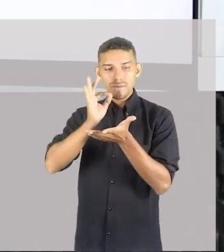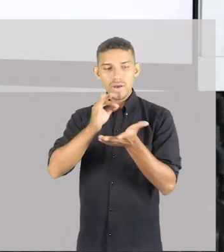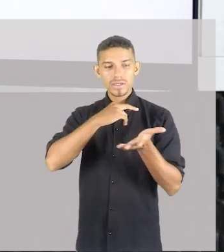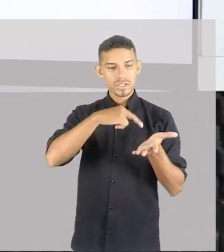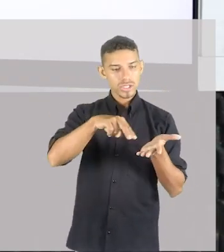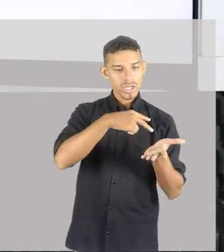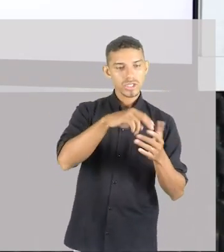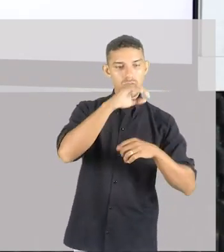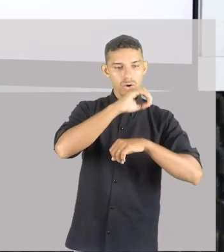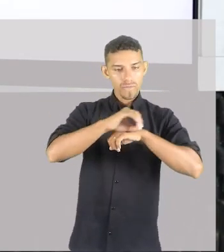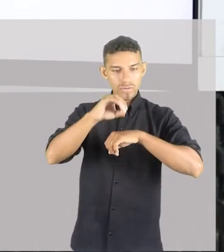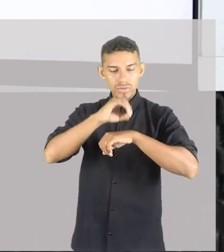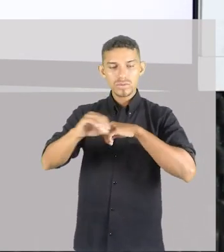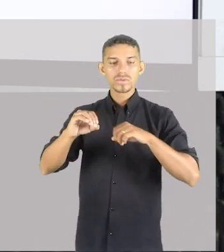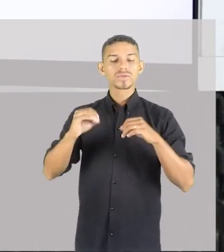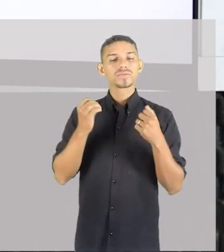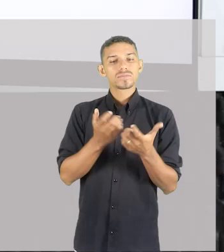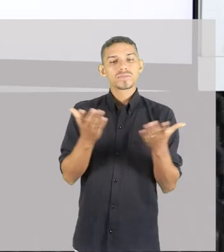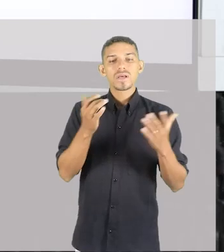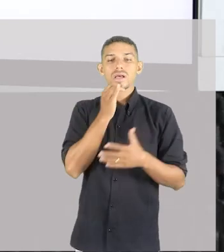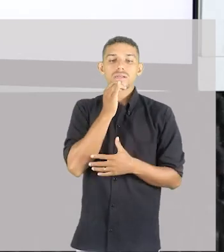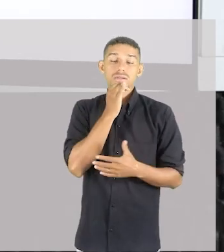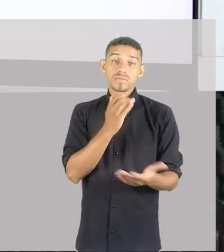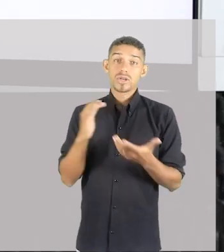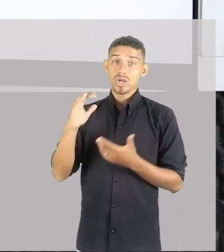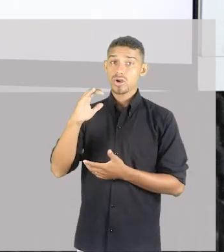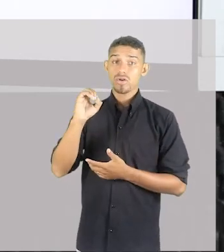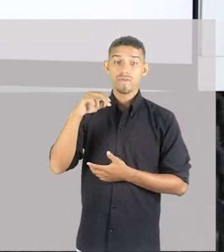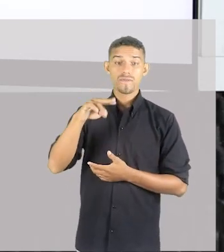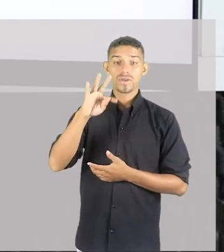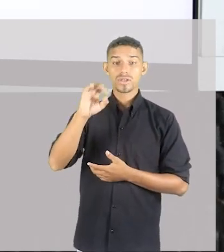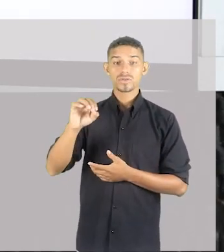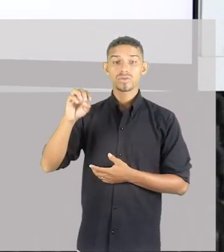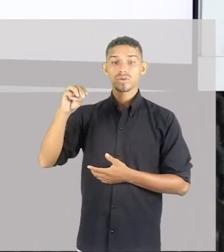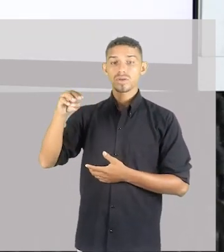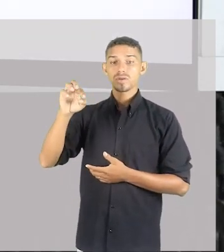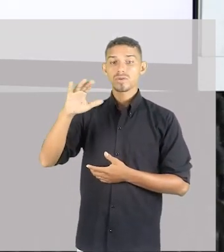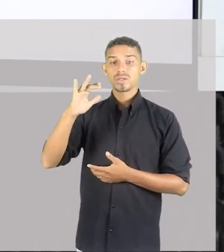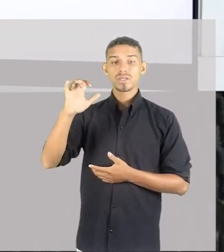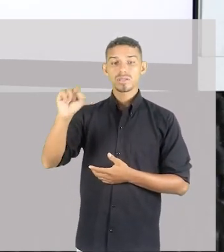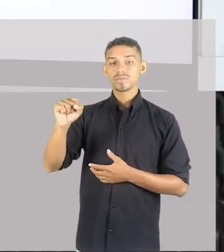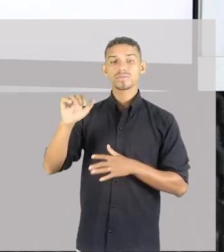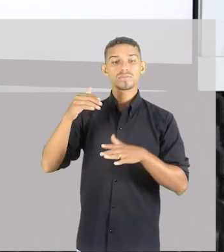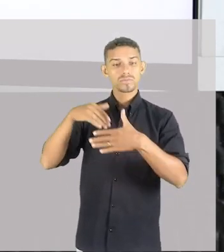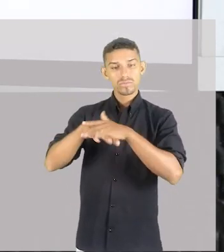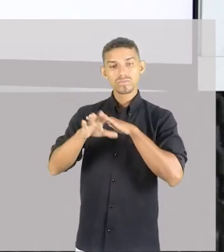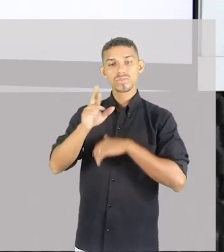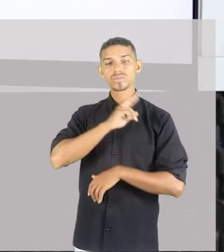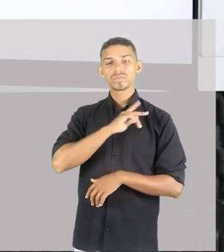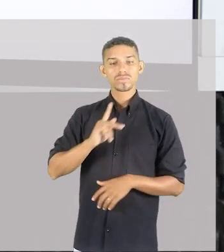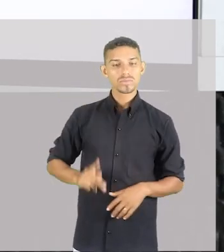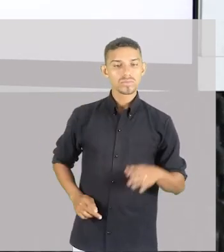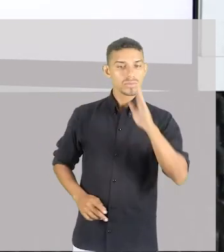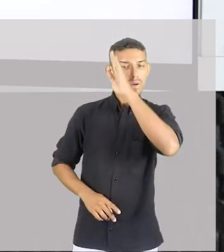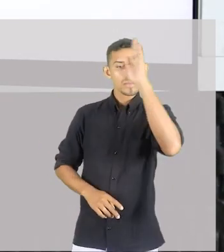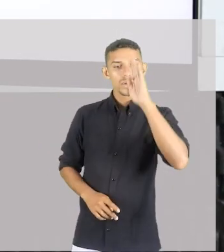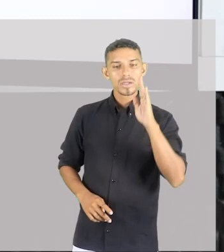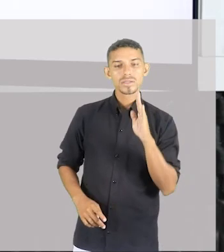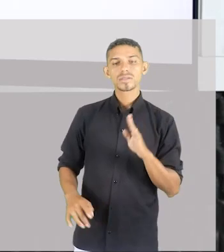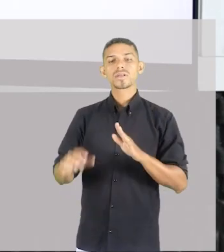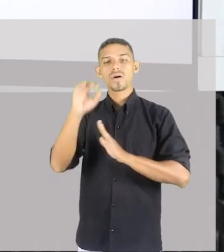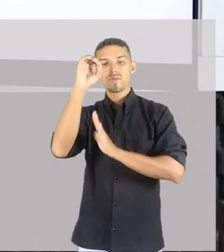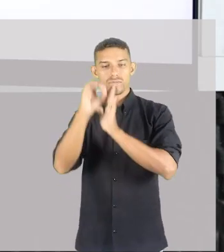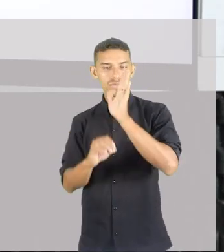danças, oficinas, exposições de arte. Um exemplo disso é o Convento das Mercês, abriga a Fundação da Memória Republicana Brasileira, com